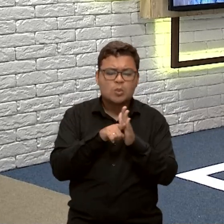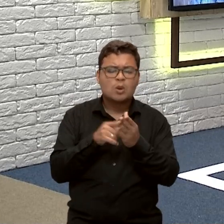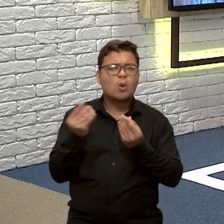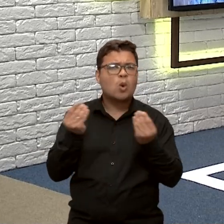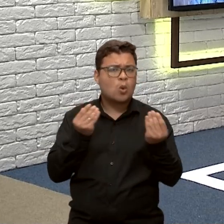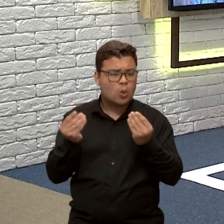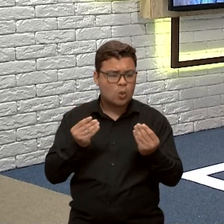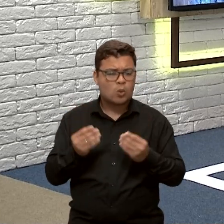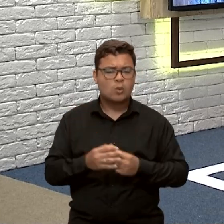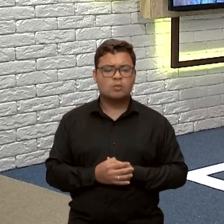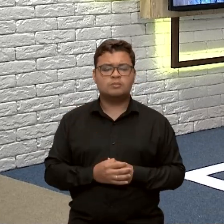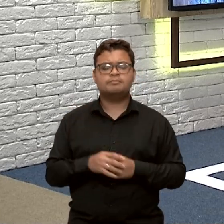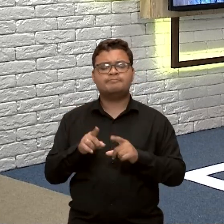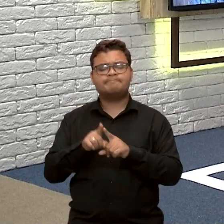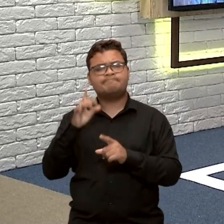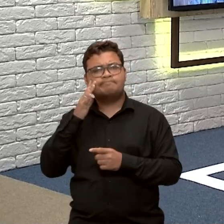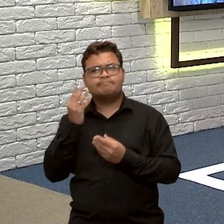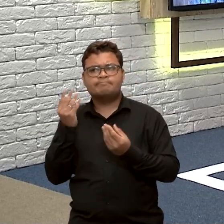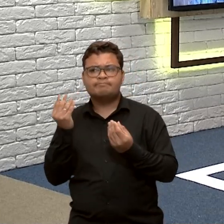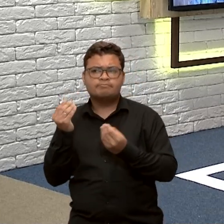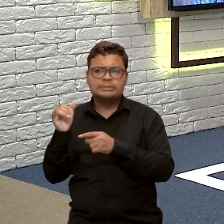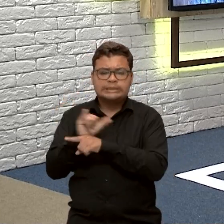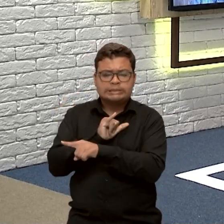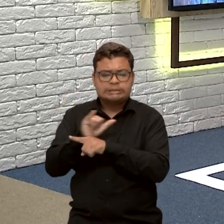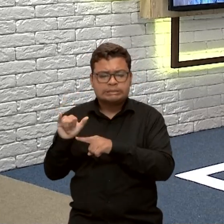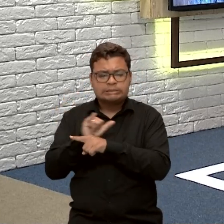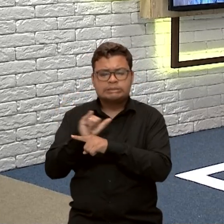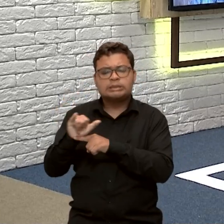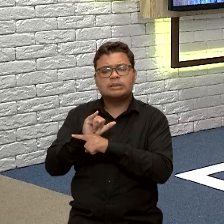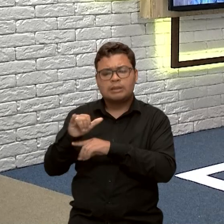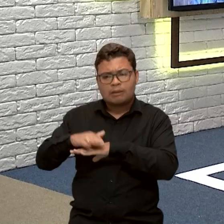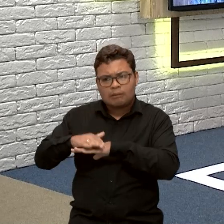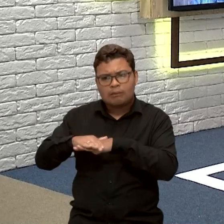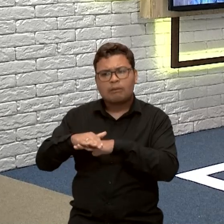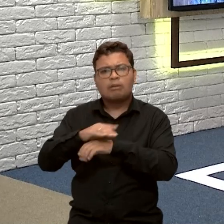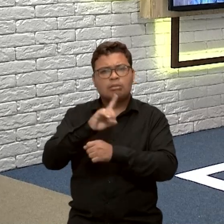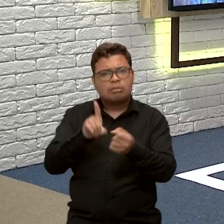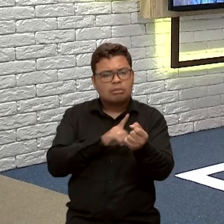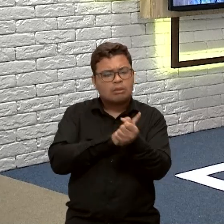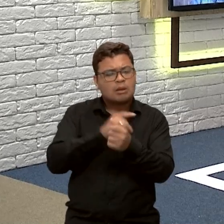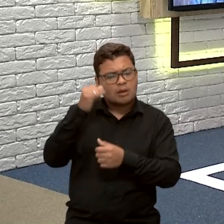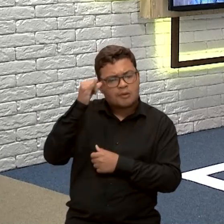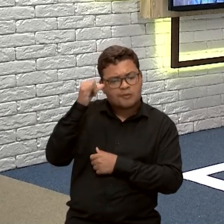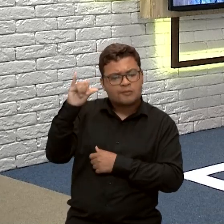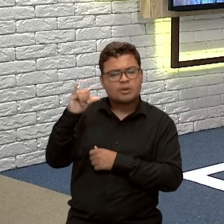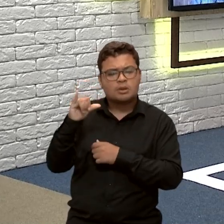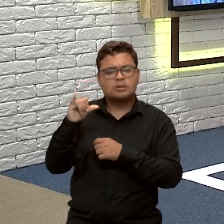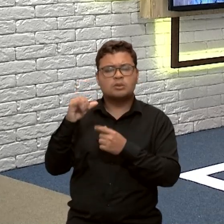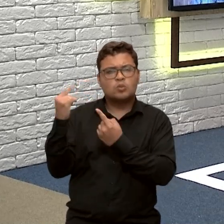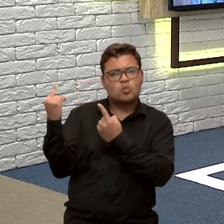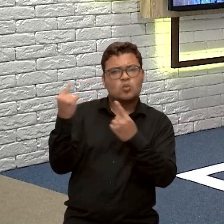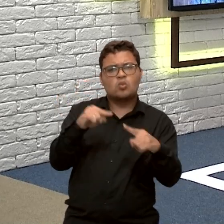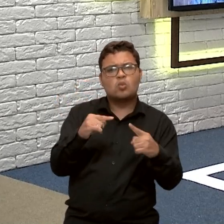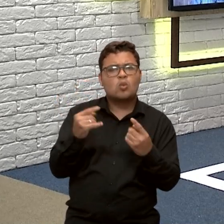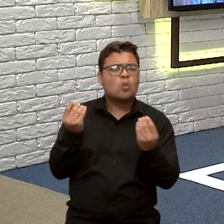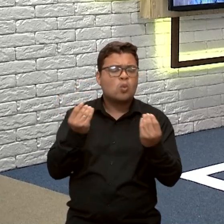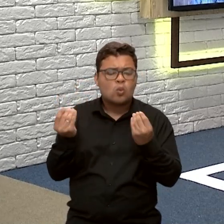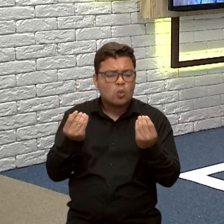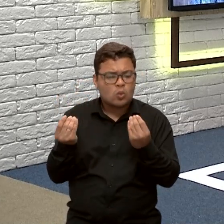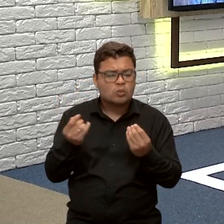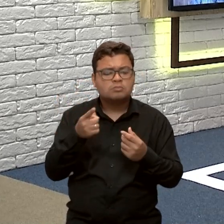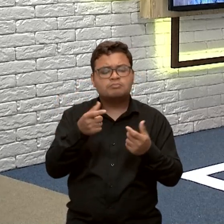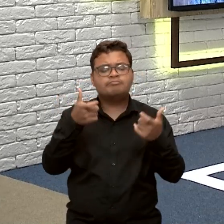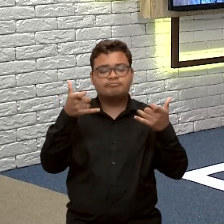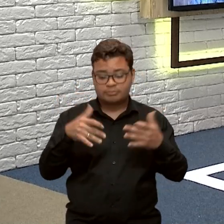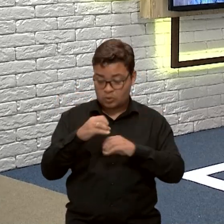né, vou dizer o maior especialista aí na dengue aqui na UFG, fala um pouquinho das pesquisas que são desenvolvidas e como que isso pode ajudar o